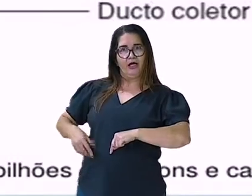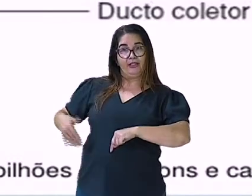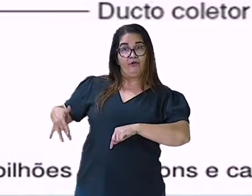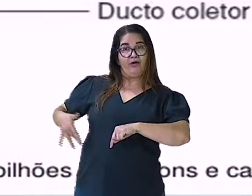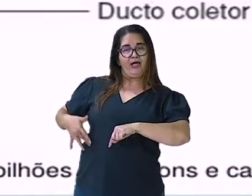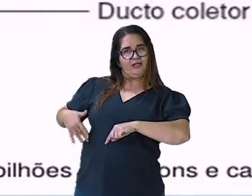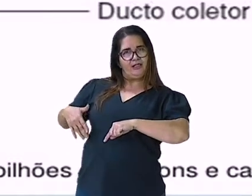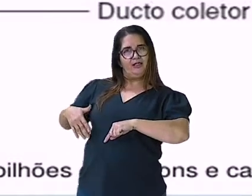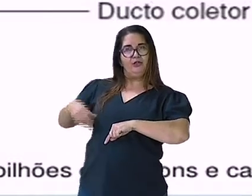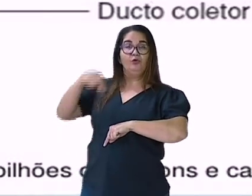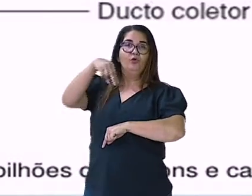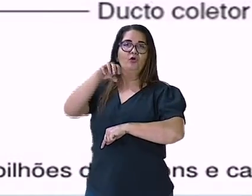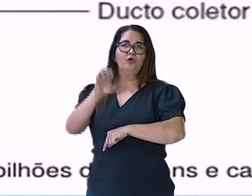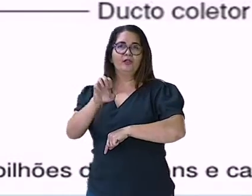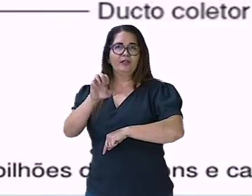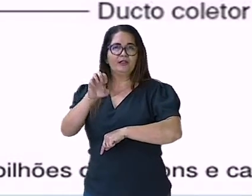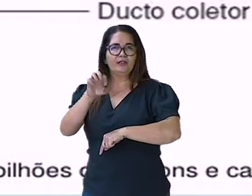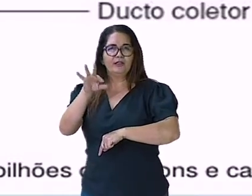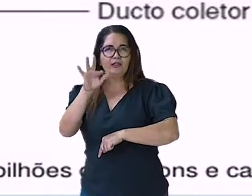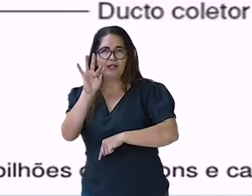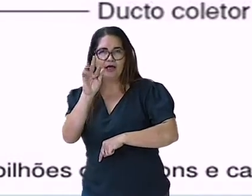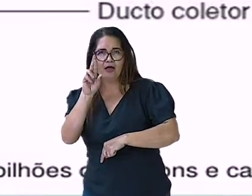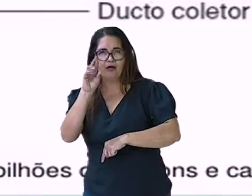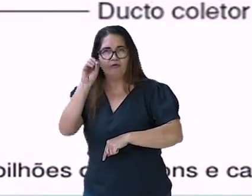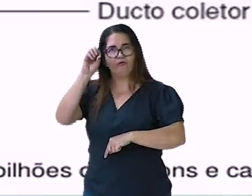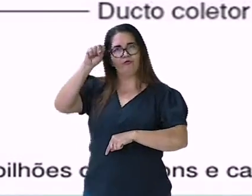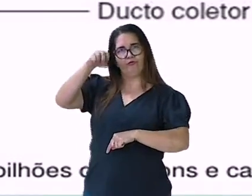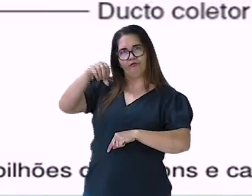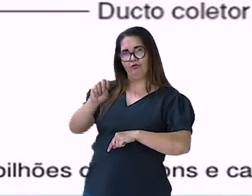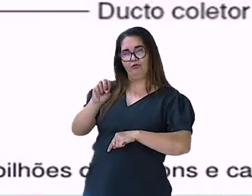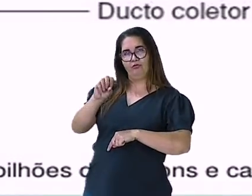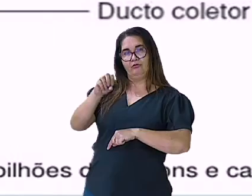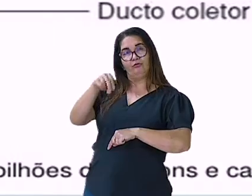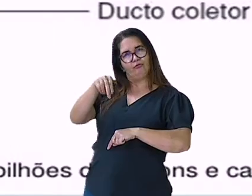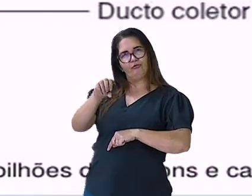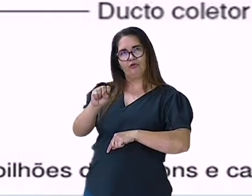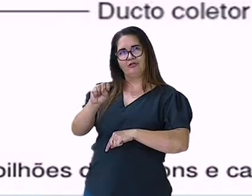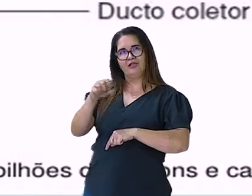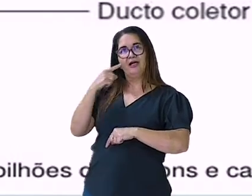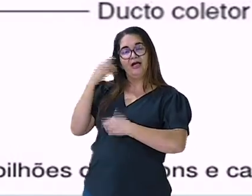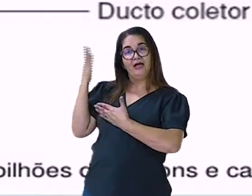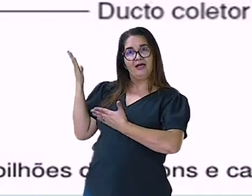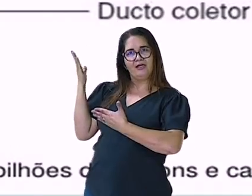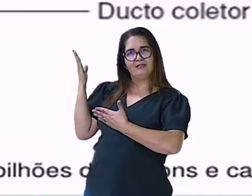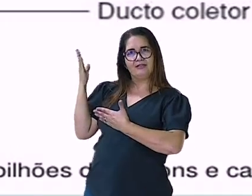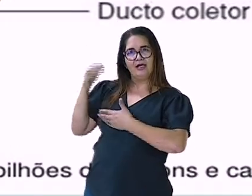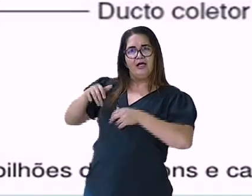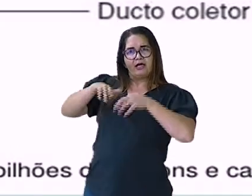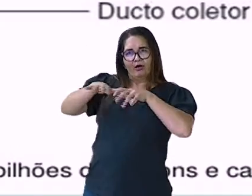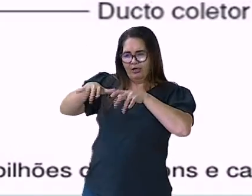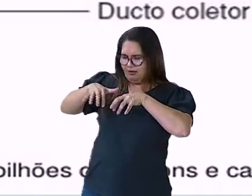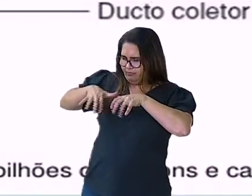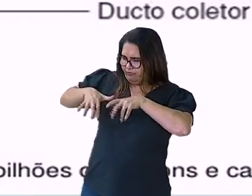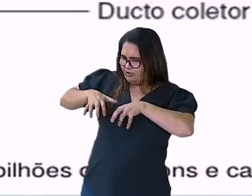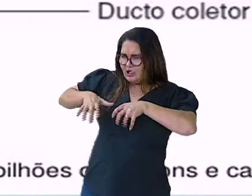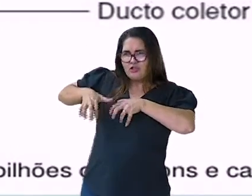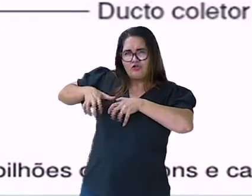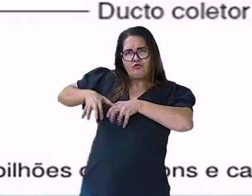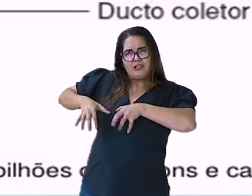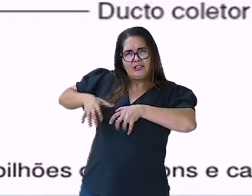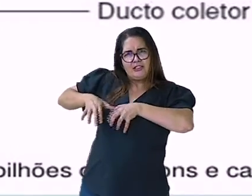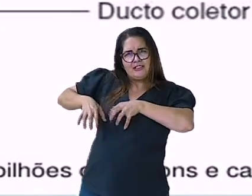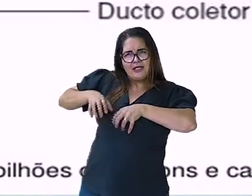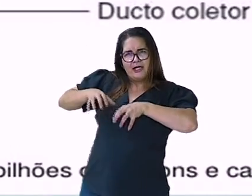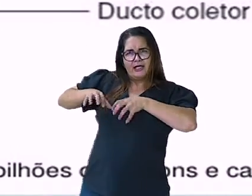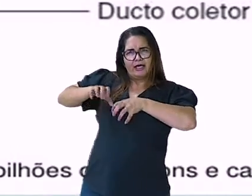Então, olha para vocês verem como tudo isso vai sendo trabalhado dentro do meu organismo sem que eu tenha aquela condição de ficar